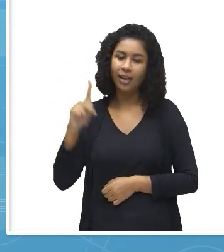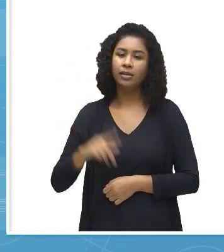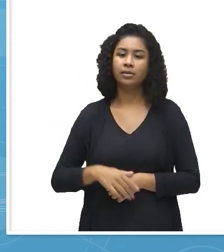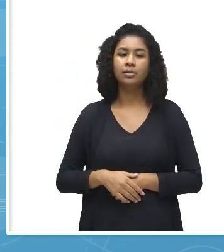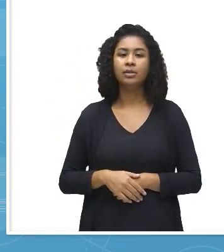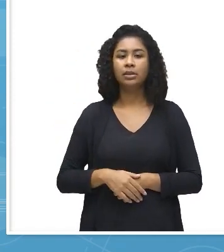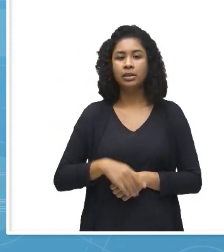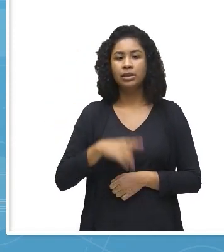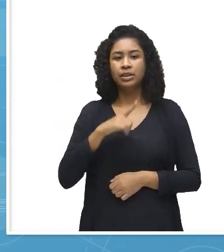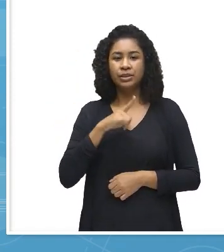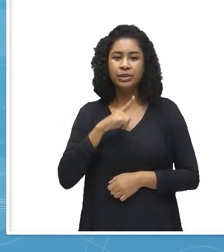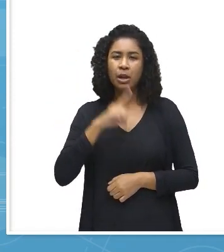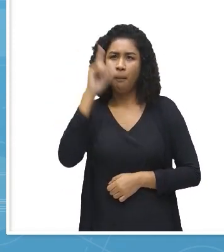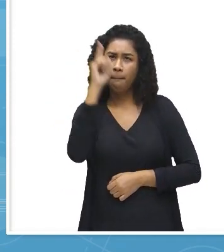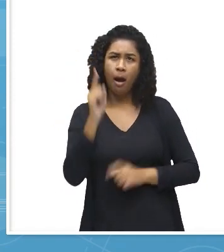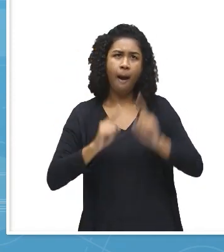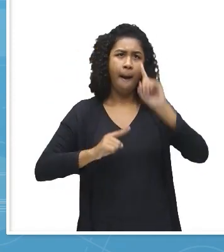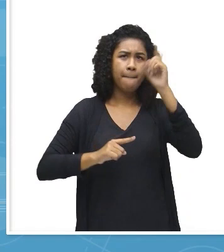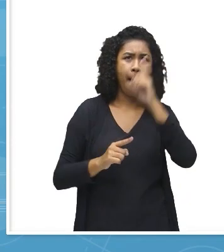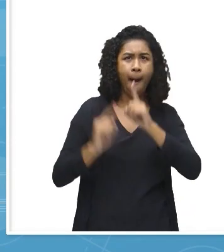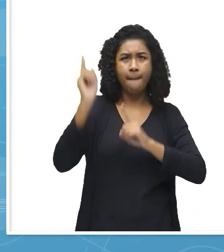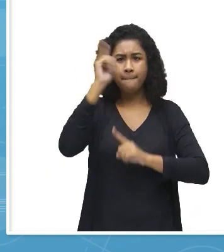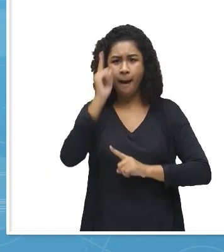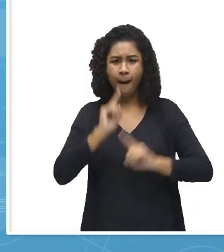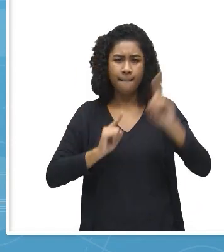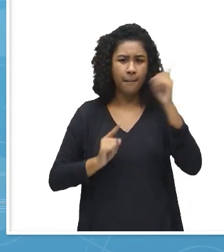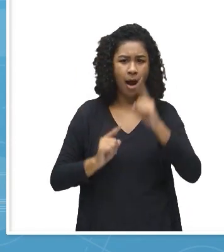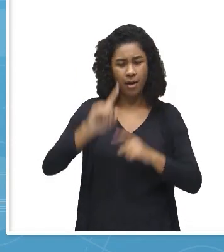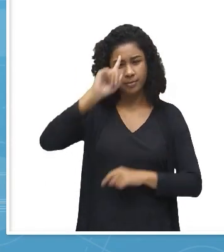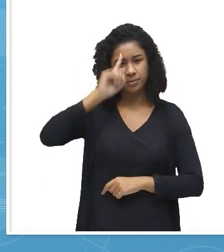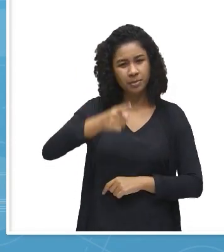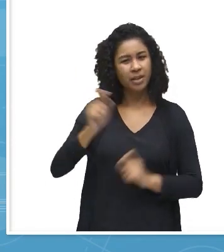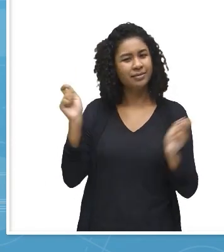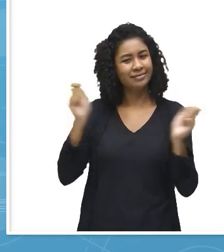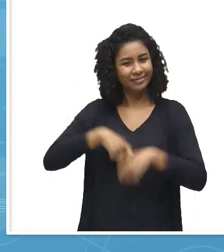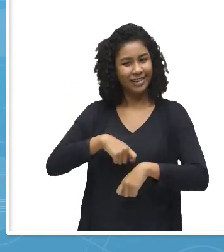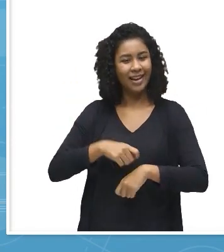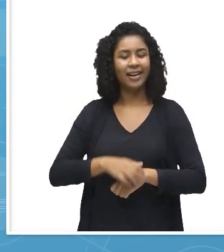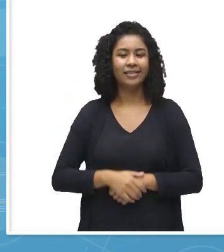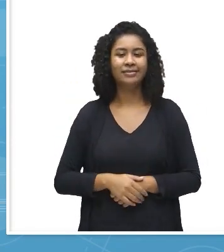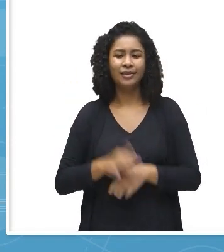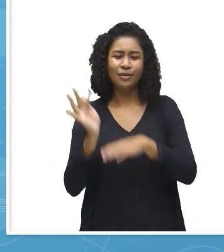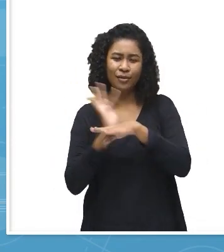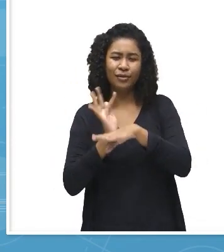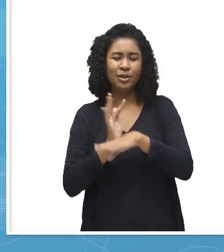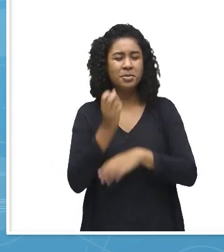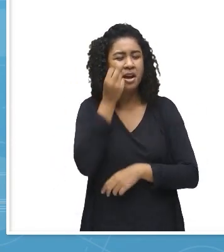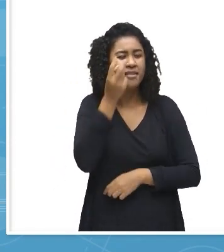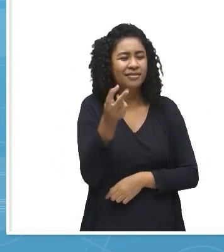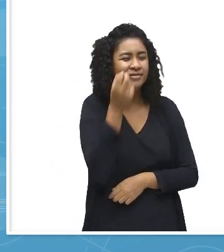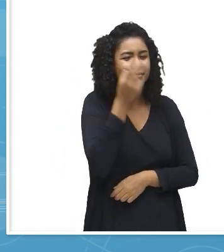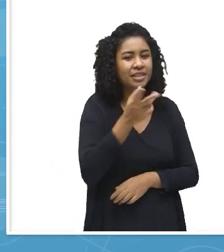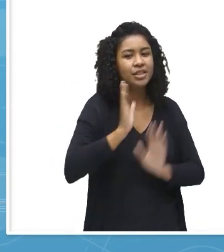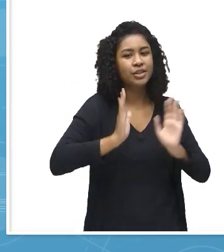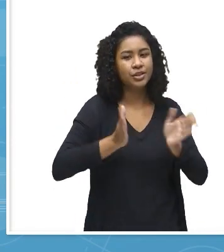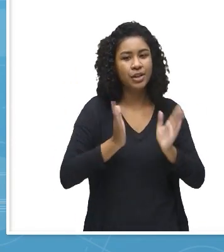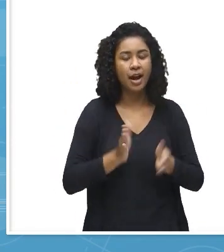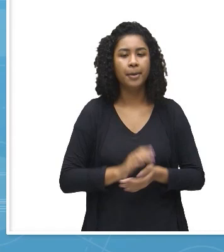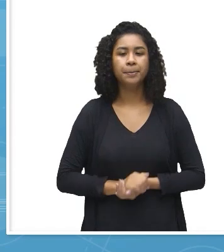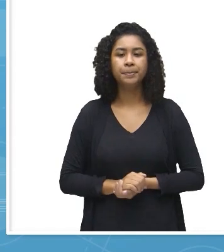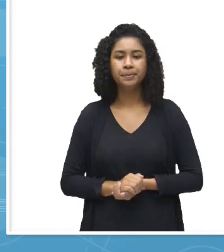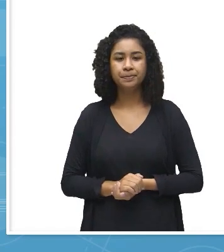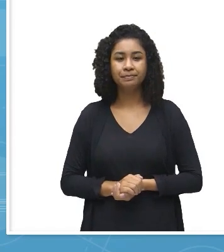ali do seu martelo, né? A gente vê muito essa figura aí nos filmes. Então, ao centro da nossa imagem está o Thor. E